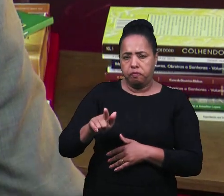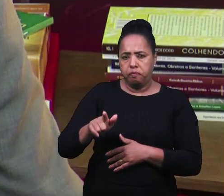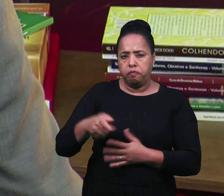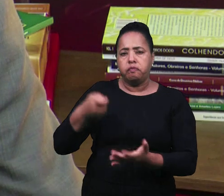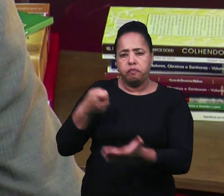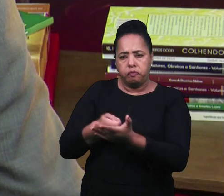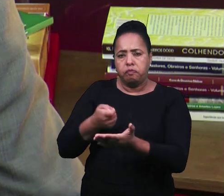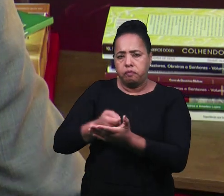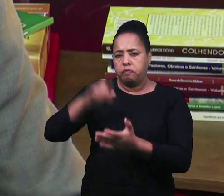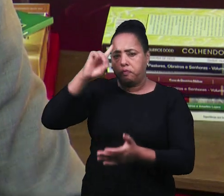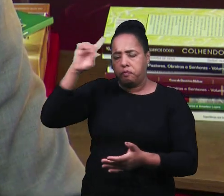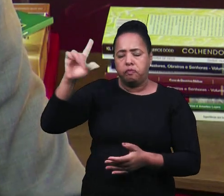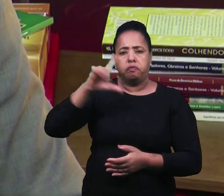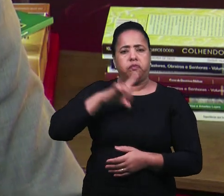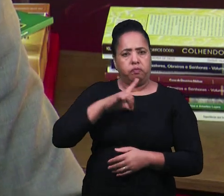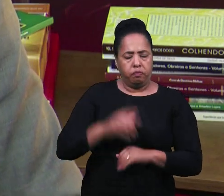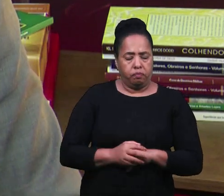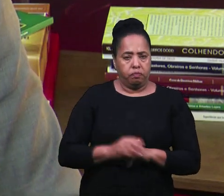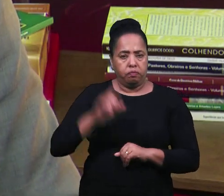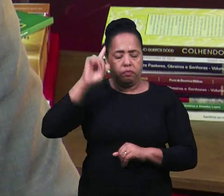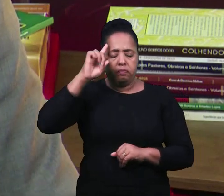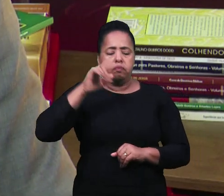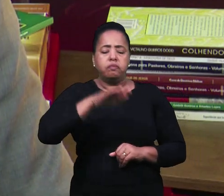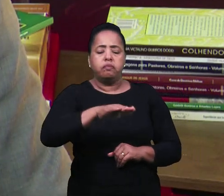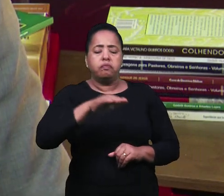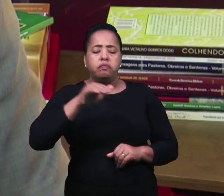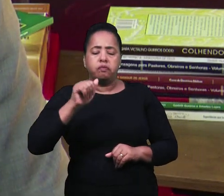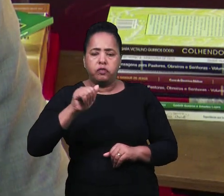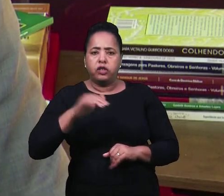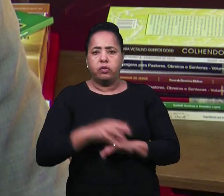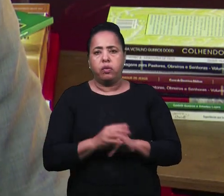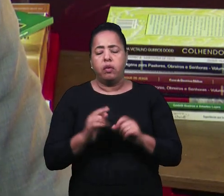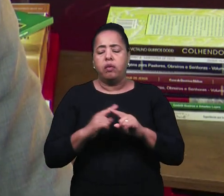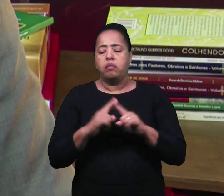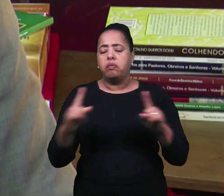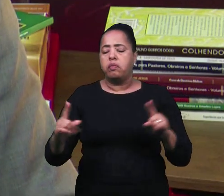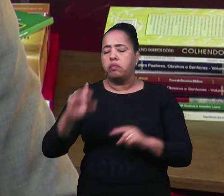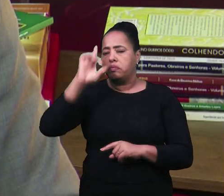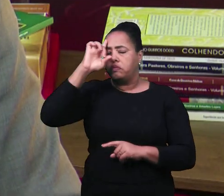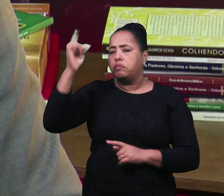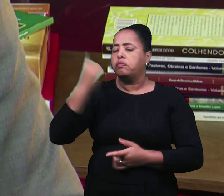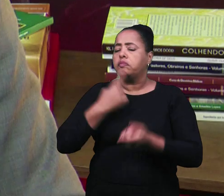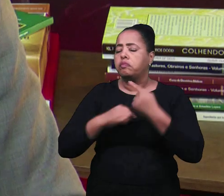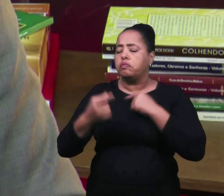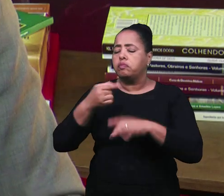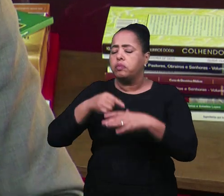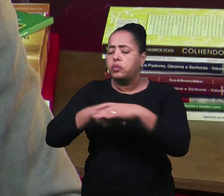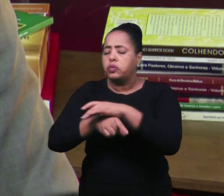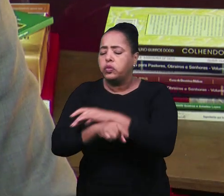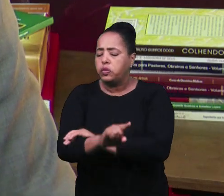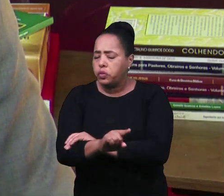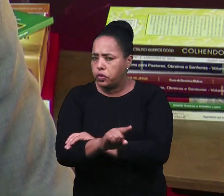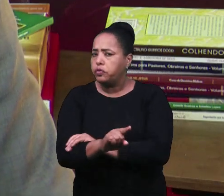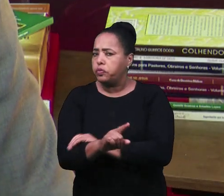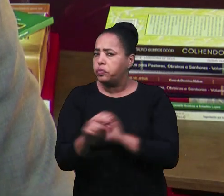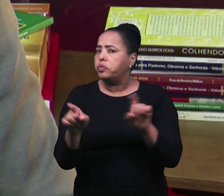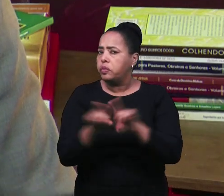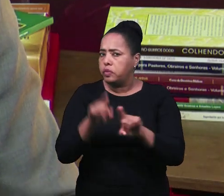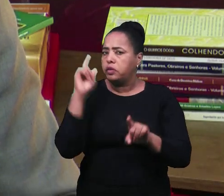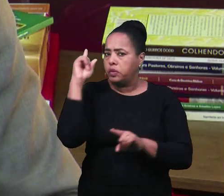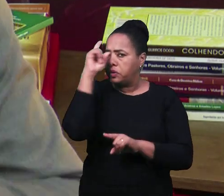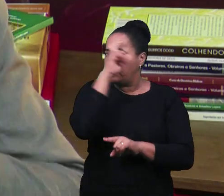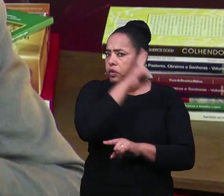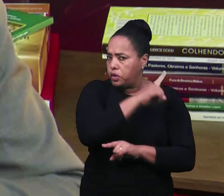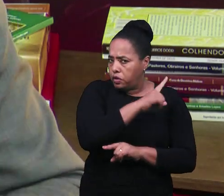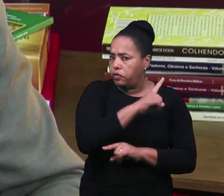integral com Deus, um Deus que o chamou, mas que agora Deus requer algo que é muito profundo e muito difícil, né?